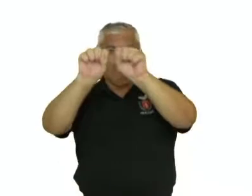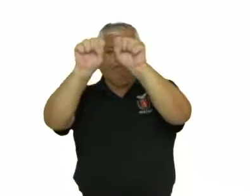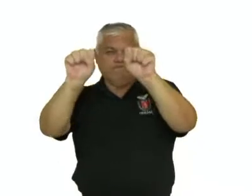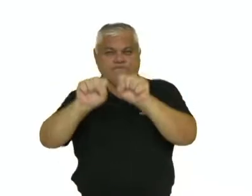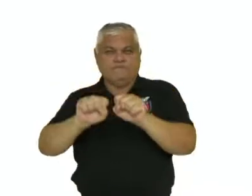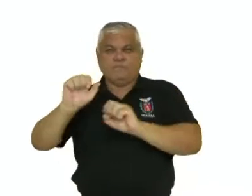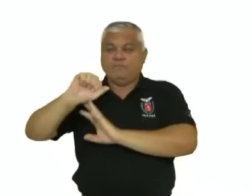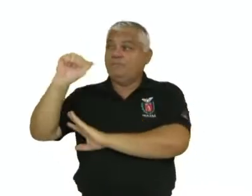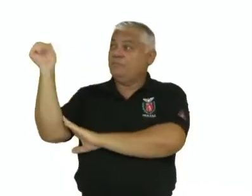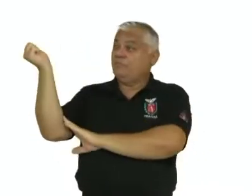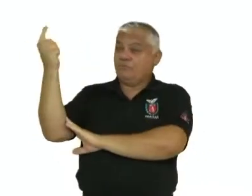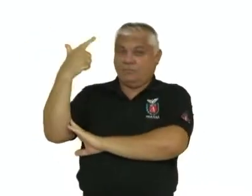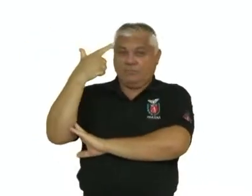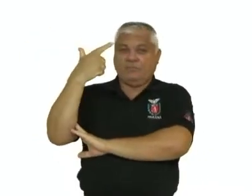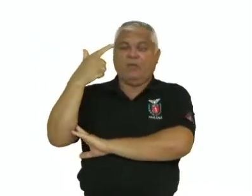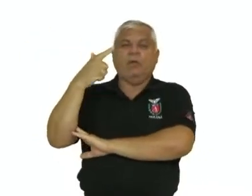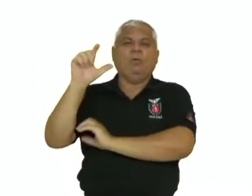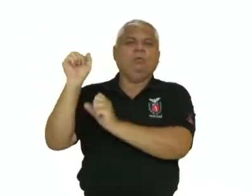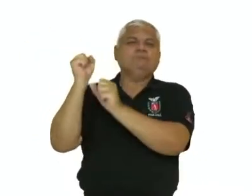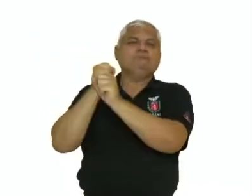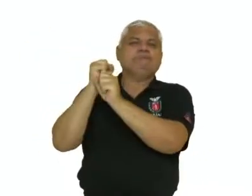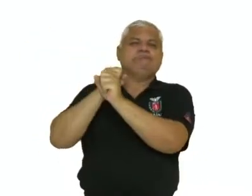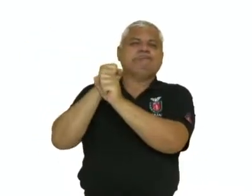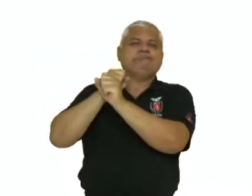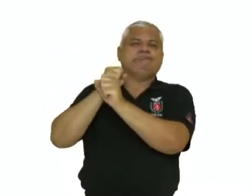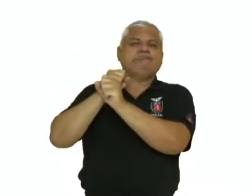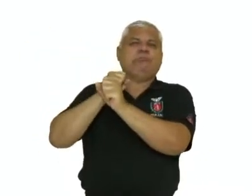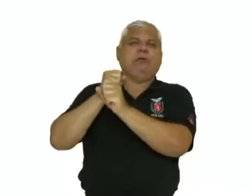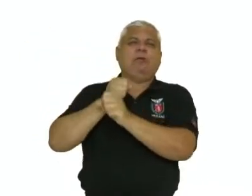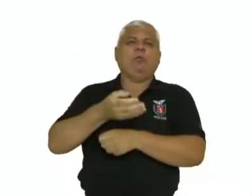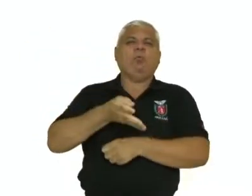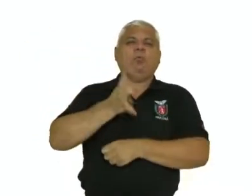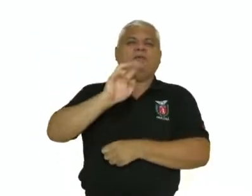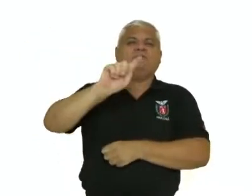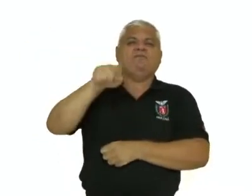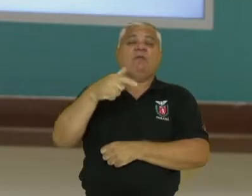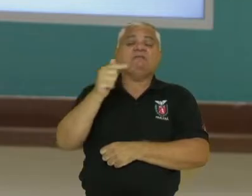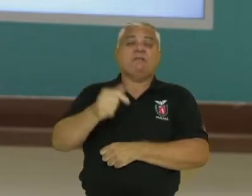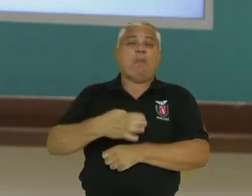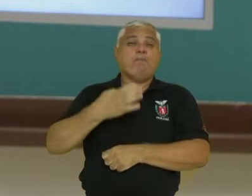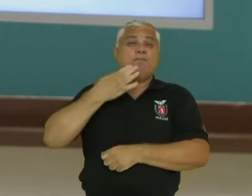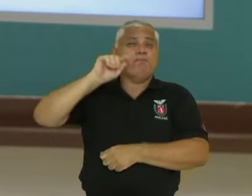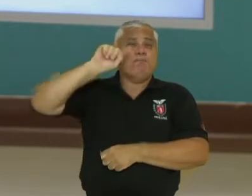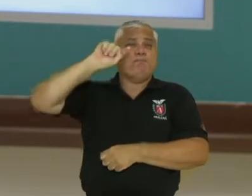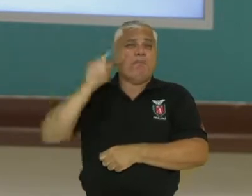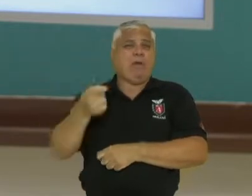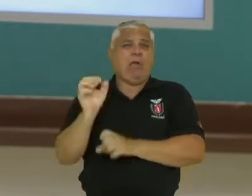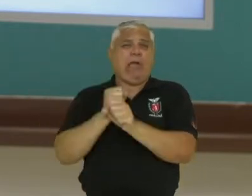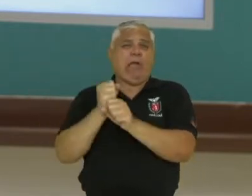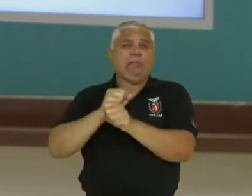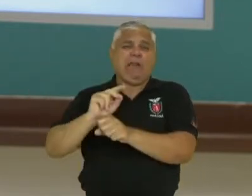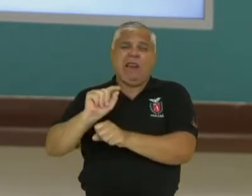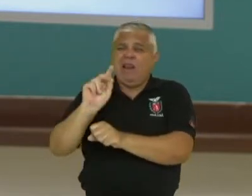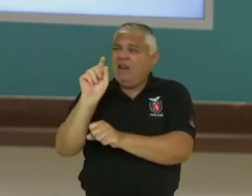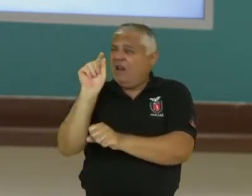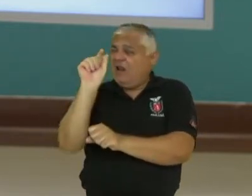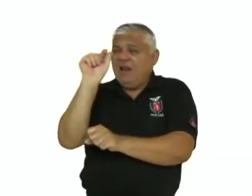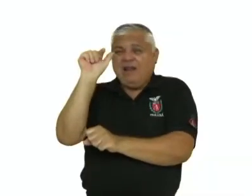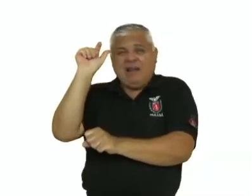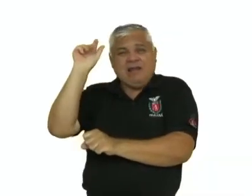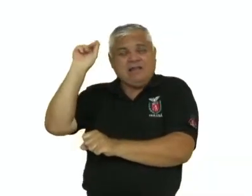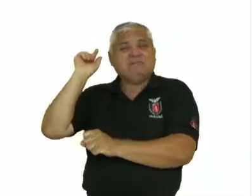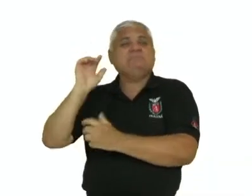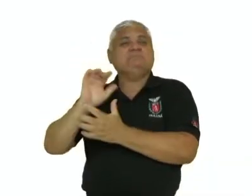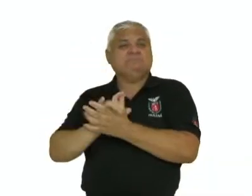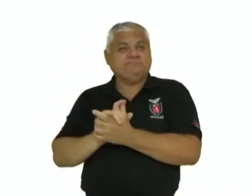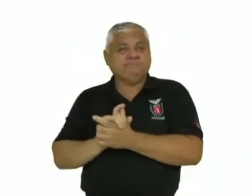Solar formou-se há cerca de 4,7 bilhões de anos. Olha, é muito tempo.